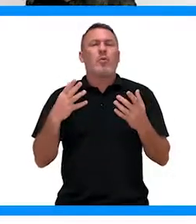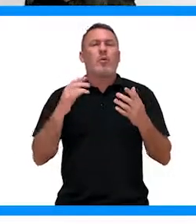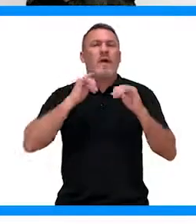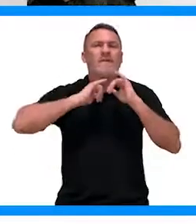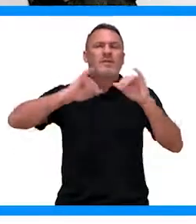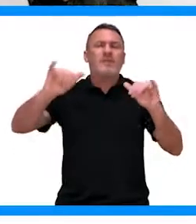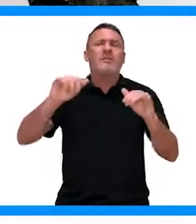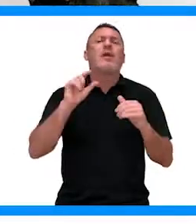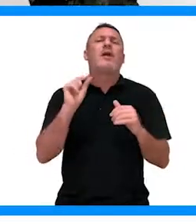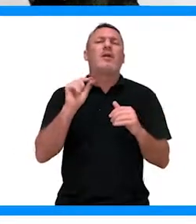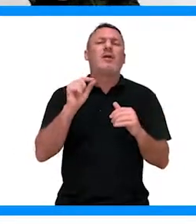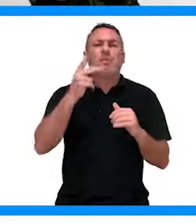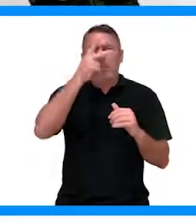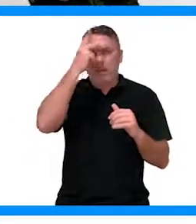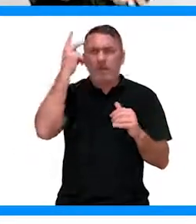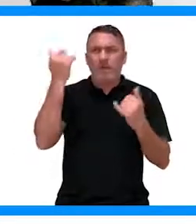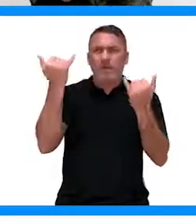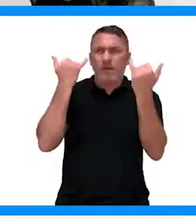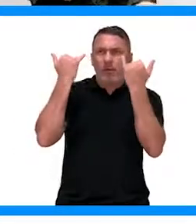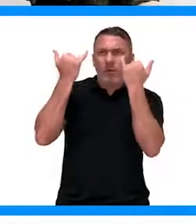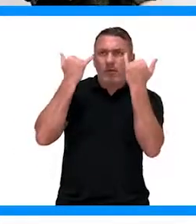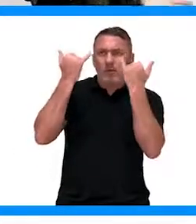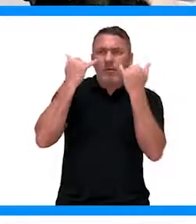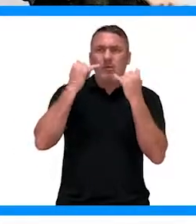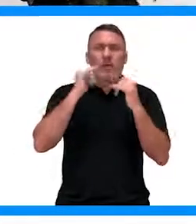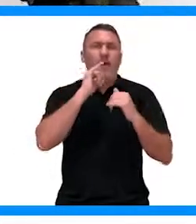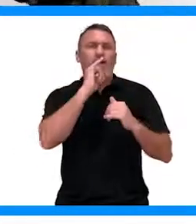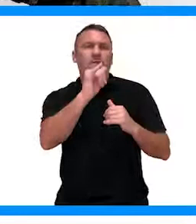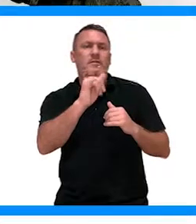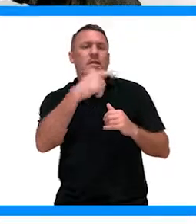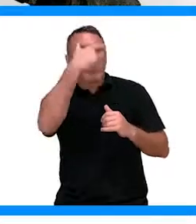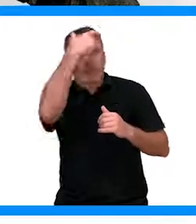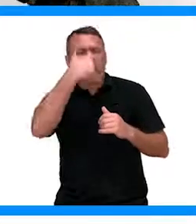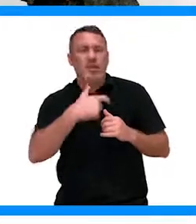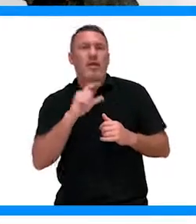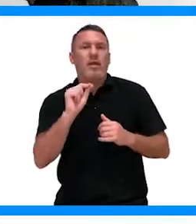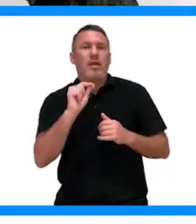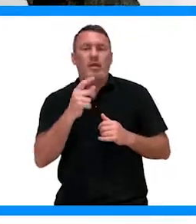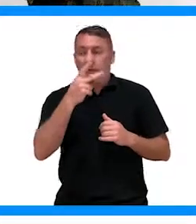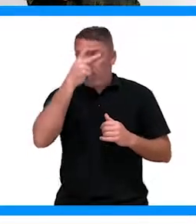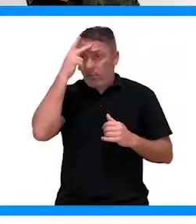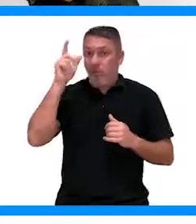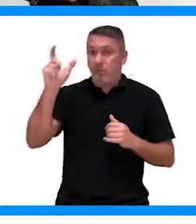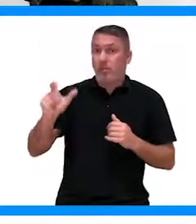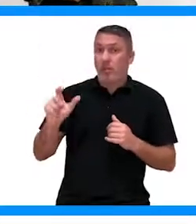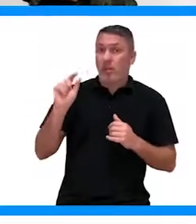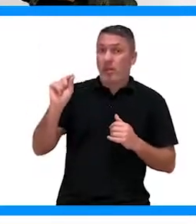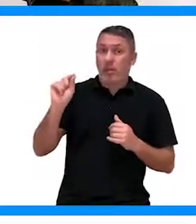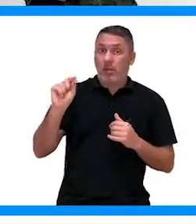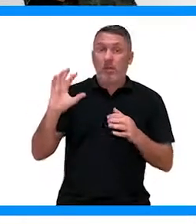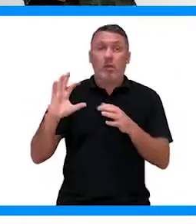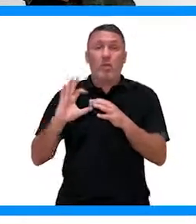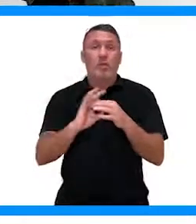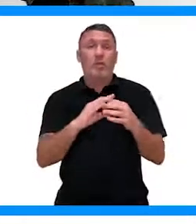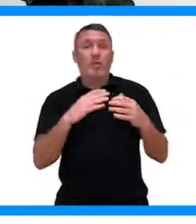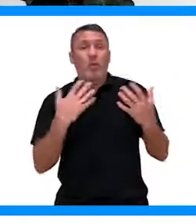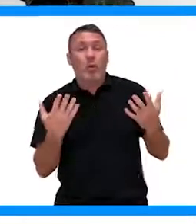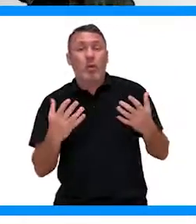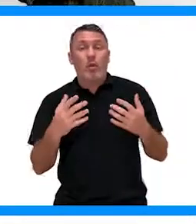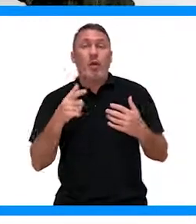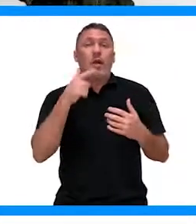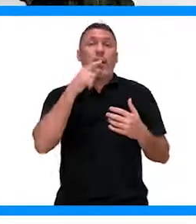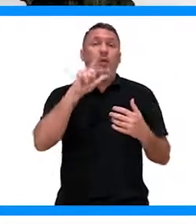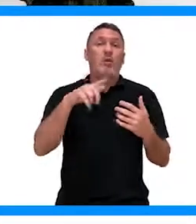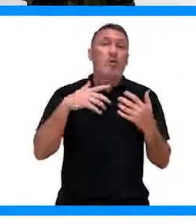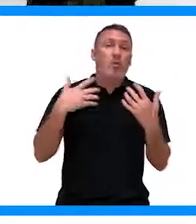Em que canal? Quem recebe? Para quem é essa mensagem? Ou quem emite? Qual é o contexto ali envolvido e qual é o código? Qual